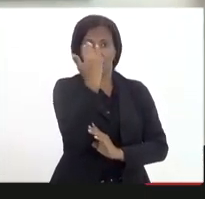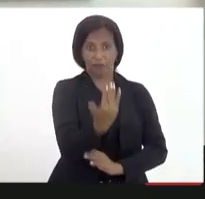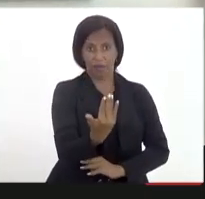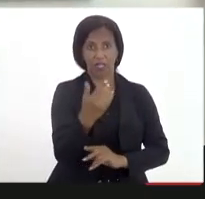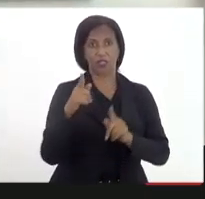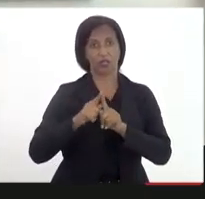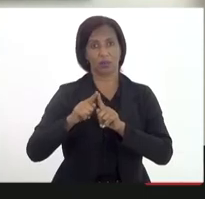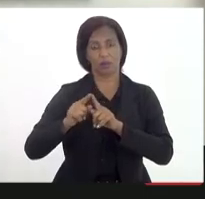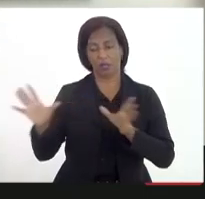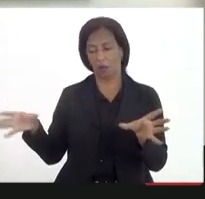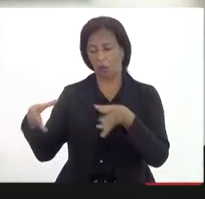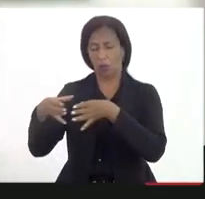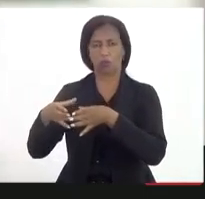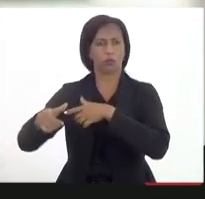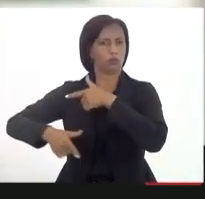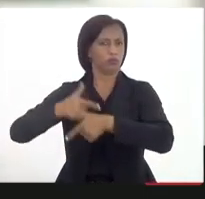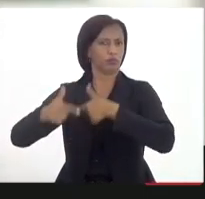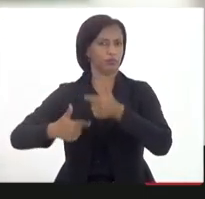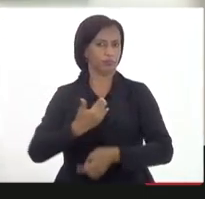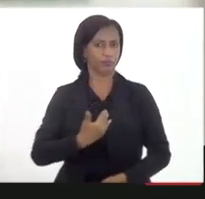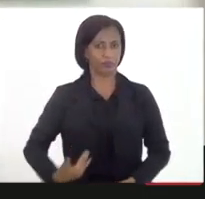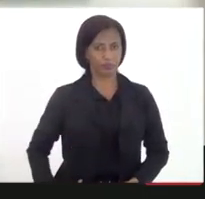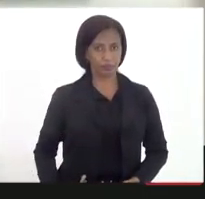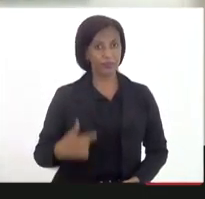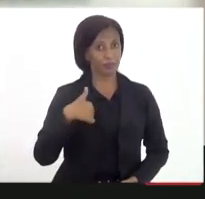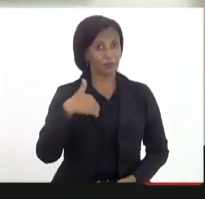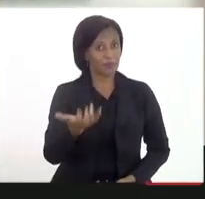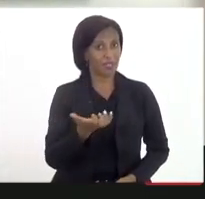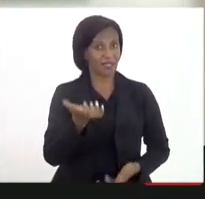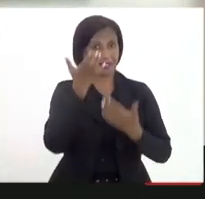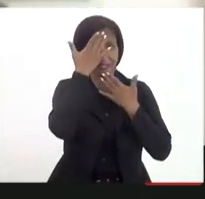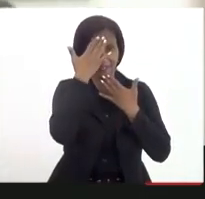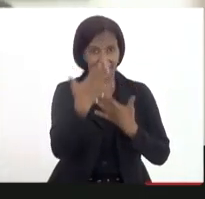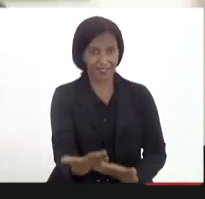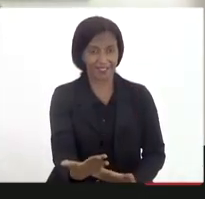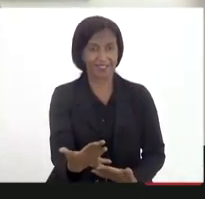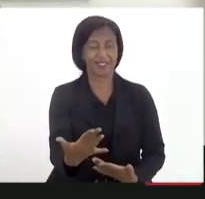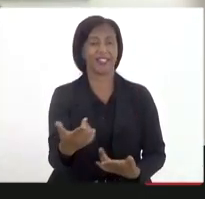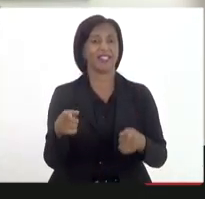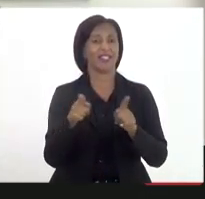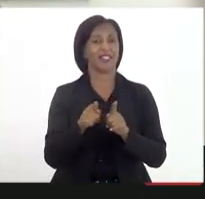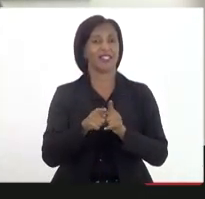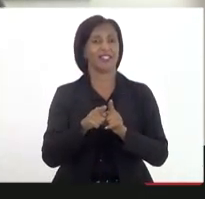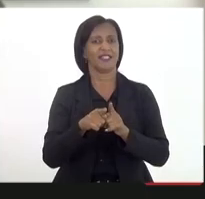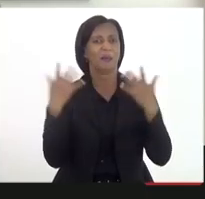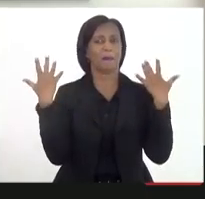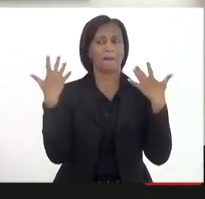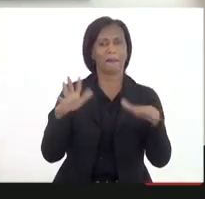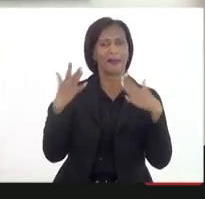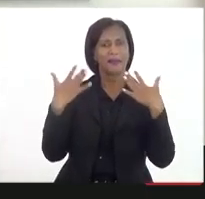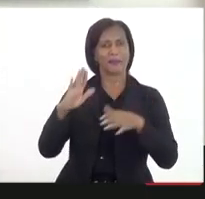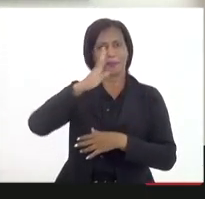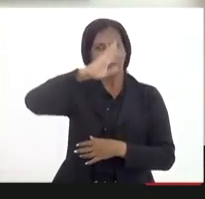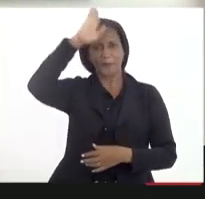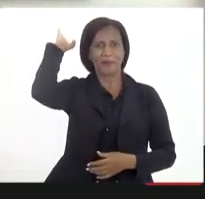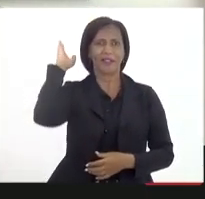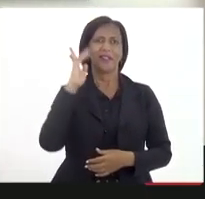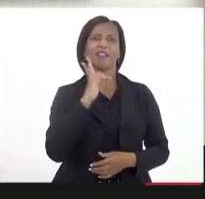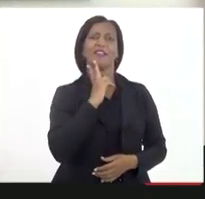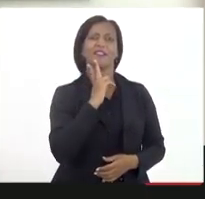de servidores públicos inclusive ela que registrar o meu agradecimento e o meu parabéns ao Corpo de Bombeiros E ontem publicou a